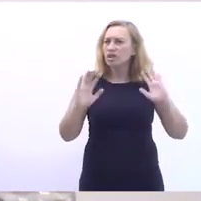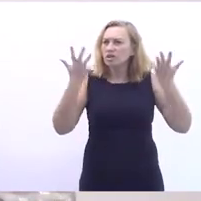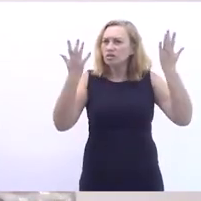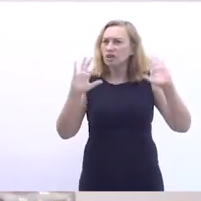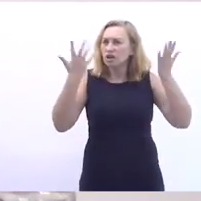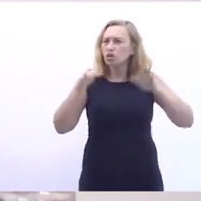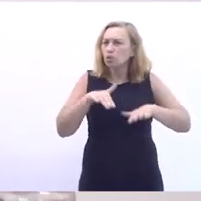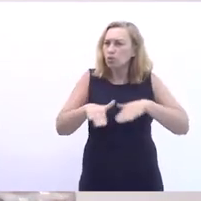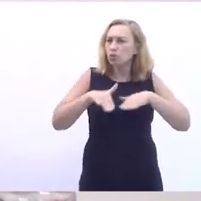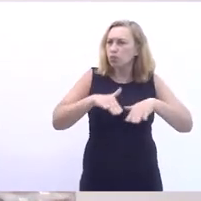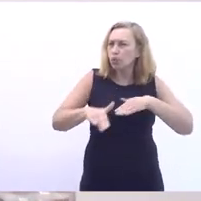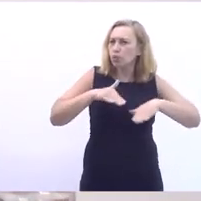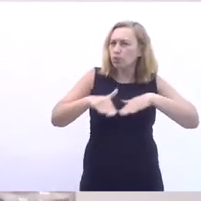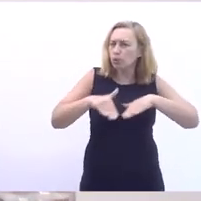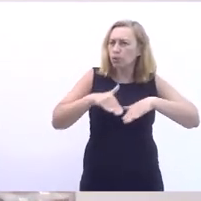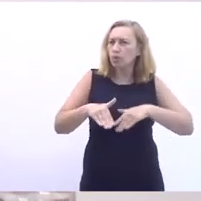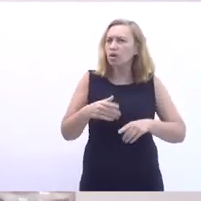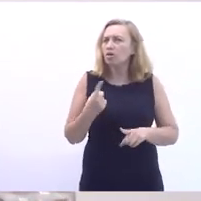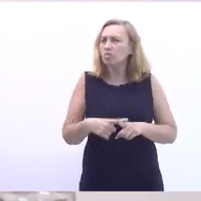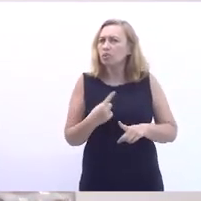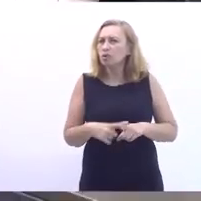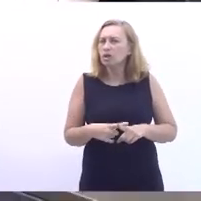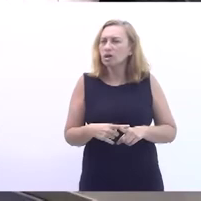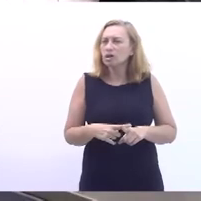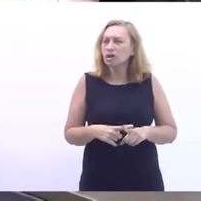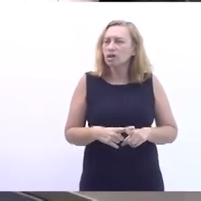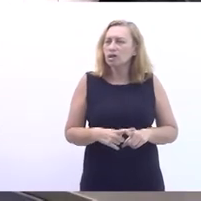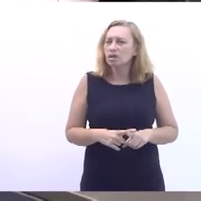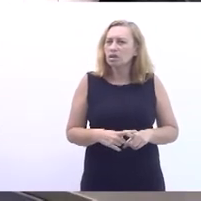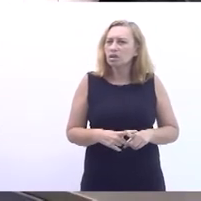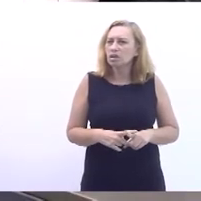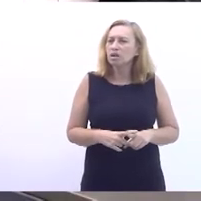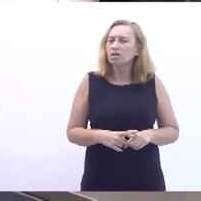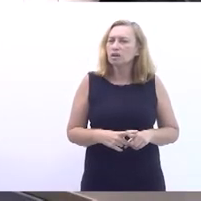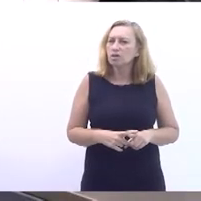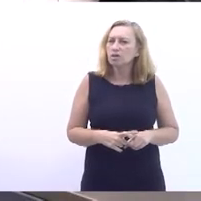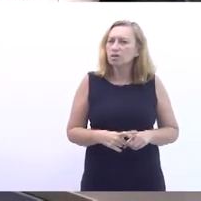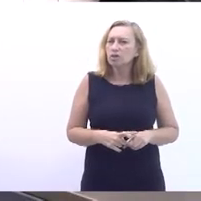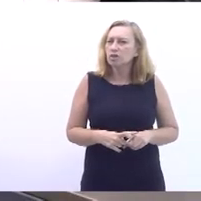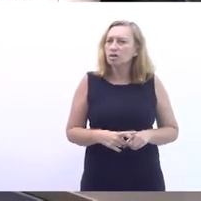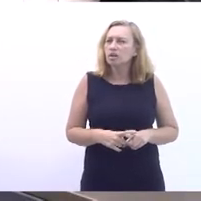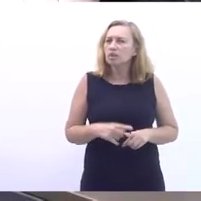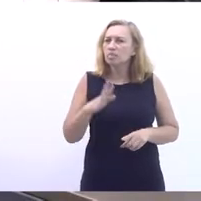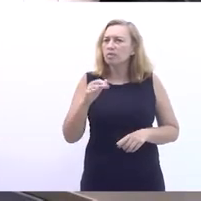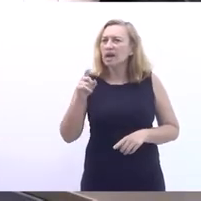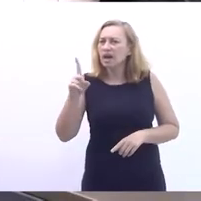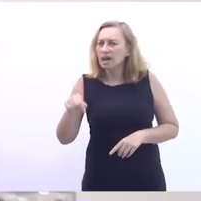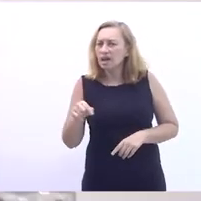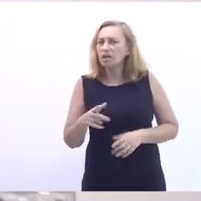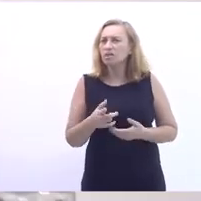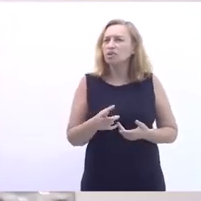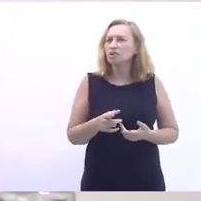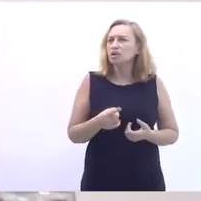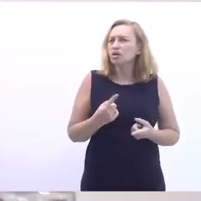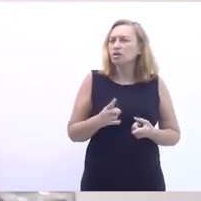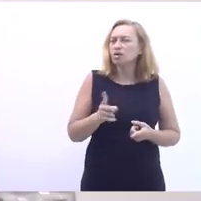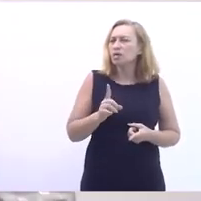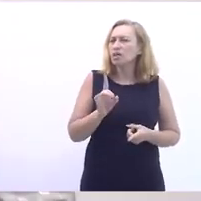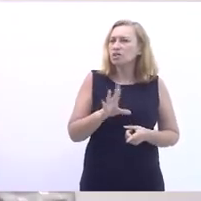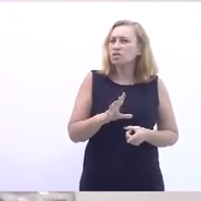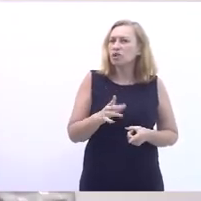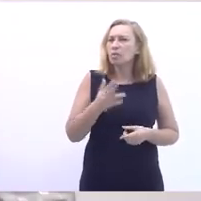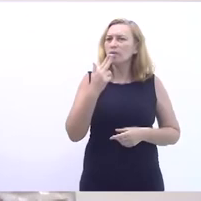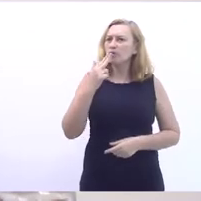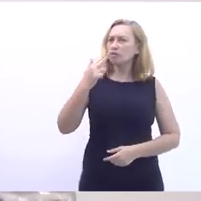com DJ é porque não é somente vai tocar na mente baile Clapton E por que não é só